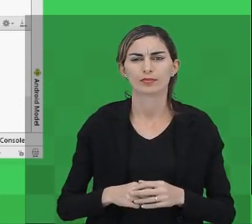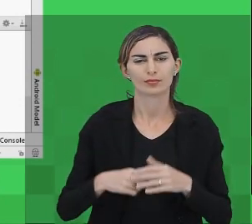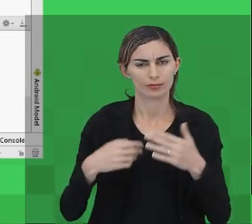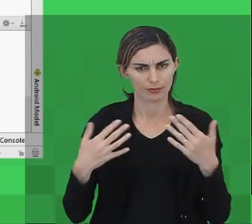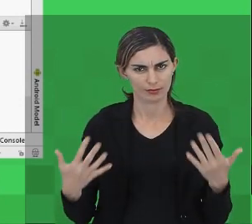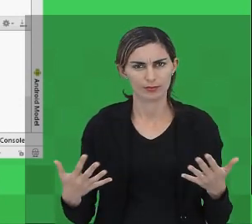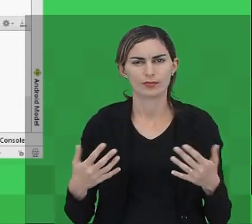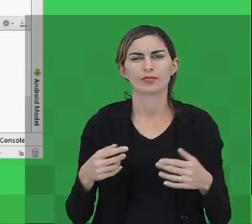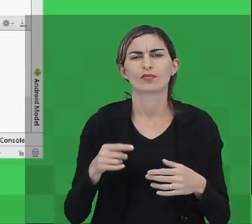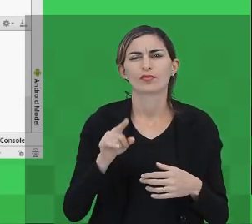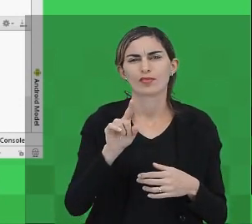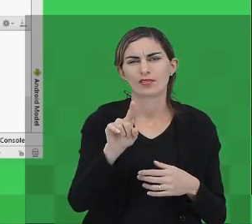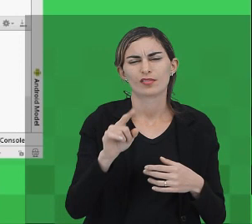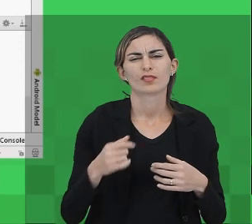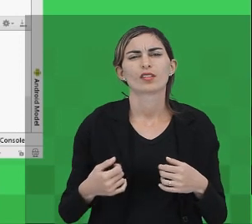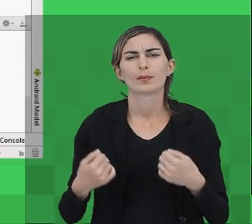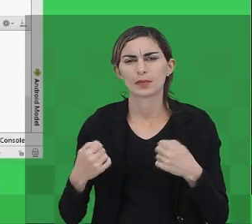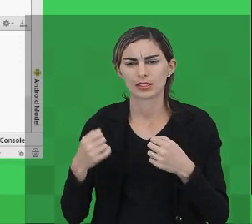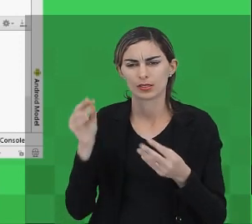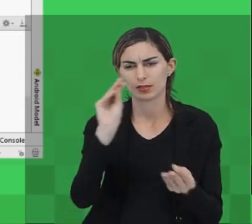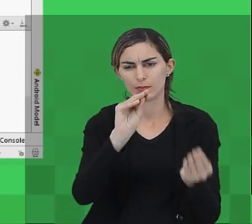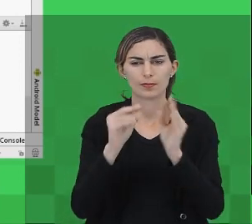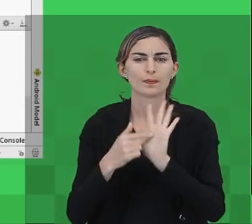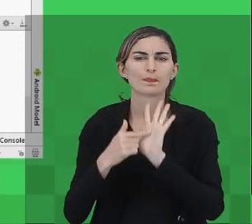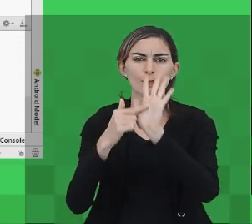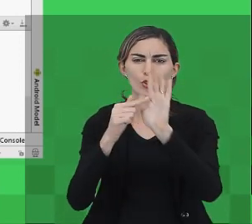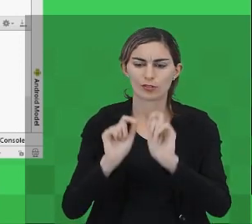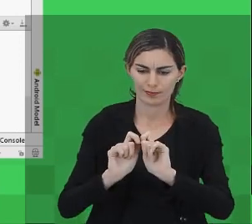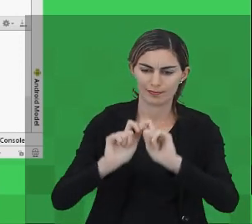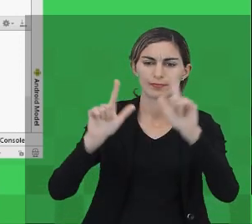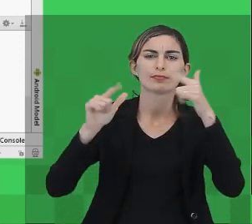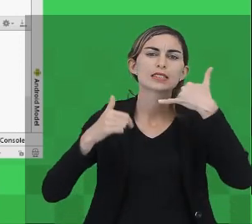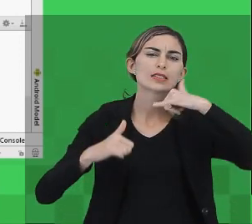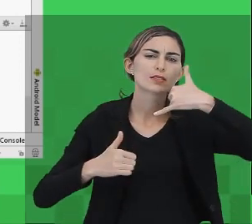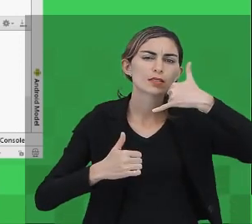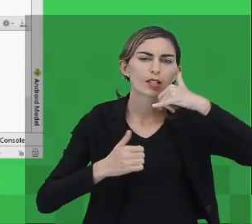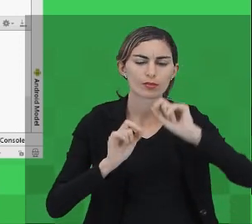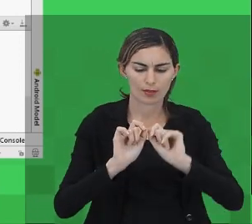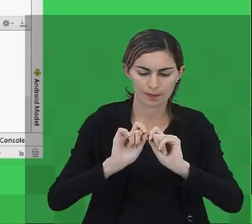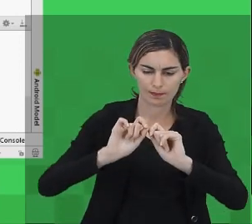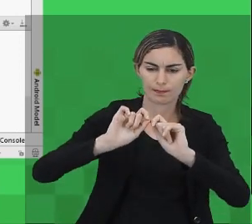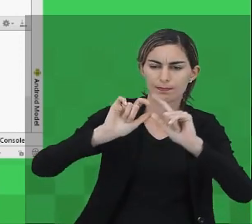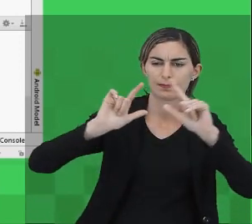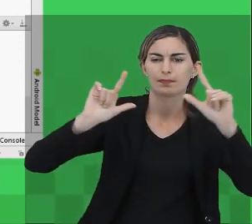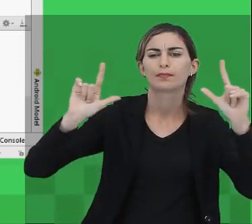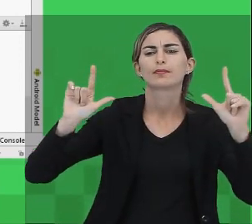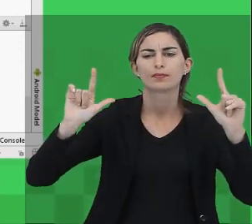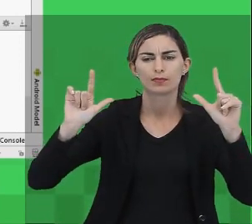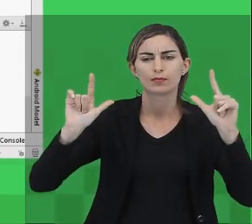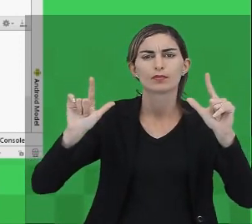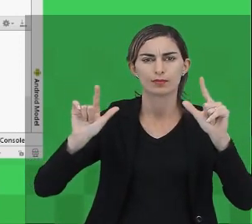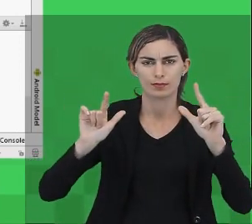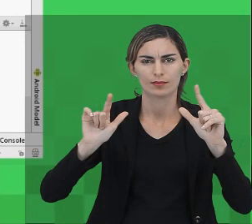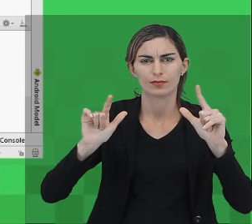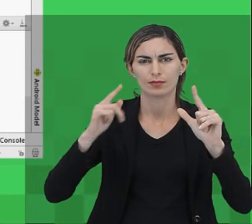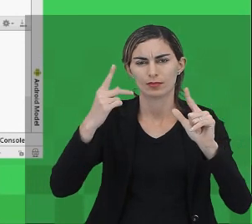Mundo. É dessa forma que ele deve ser exibido no celular.